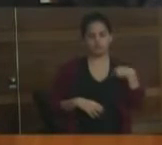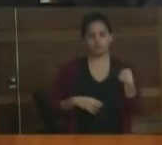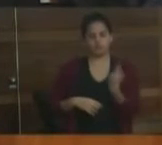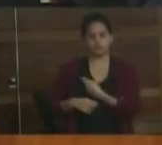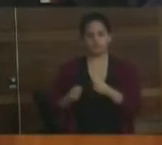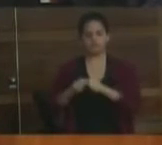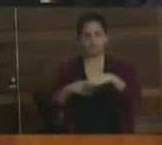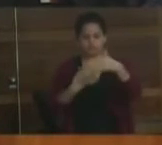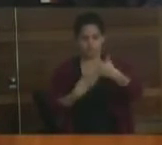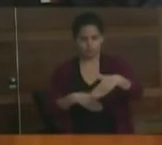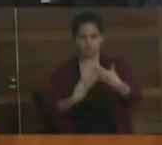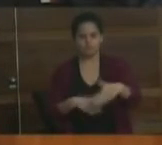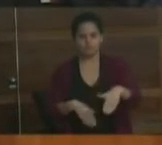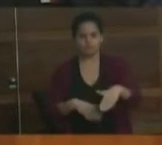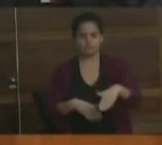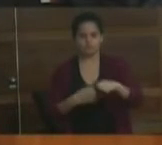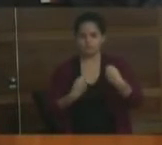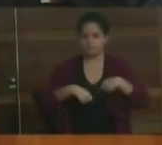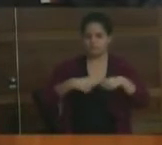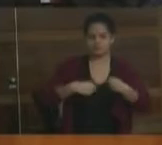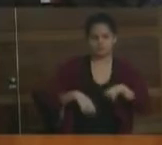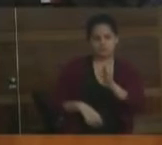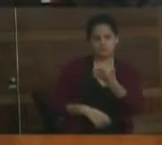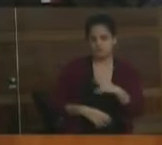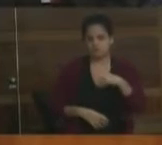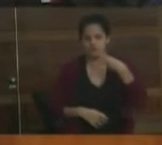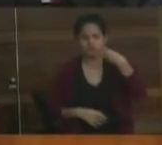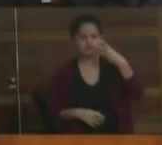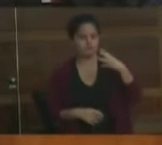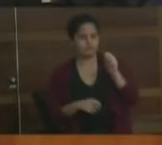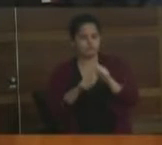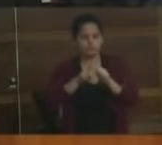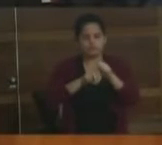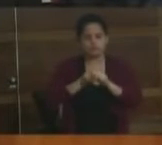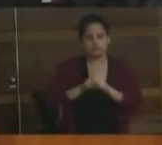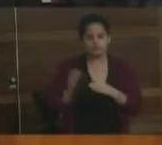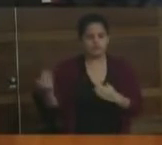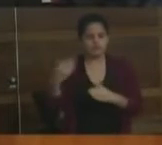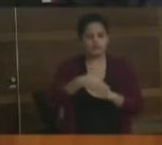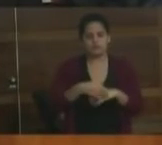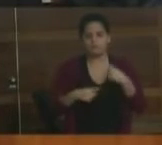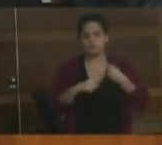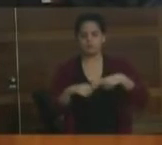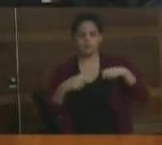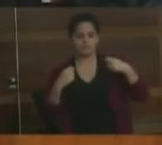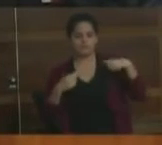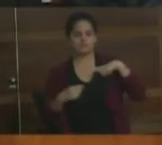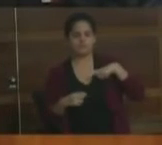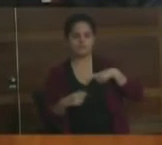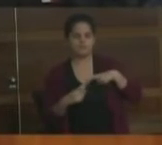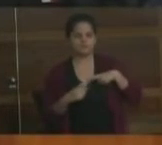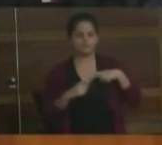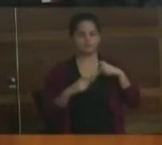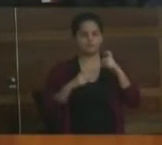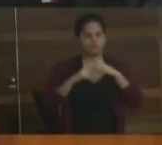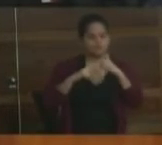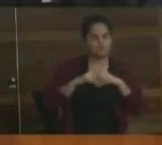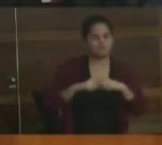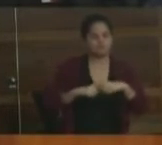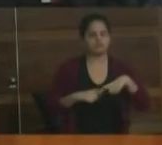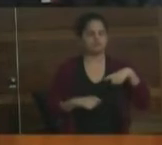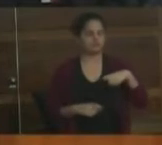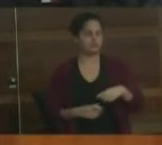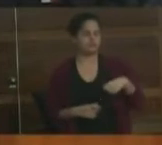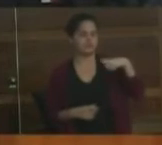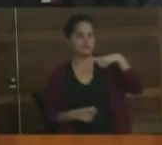chamam funcionário davam-lhe um três meses para poder assumir dependendo tem exame tem uns que não aceitam tem uma tramitação então